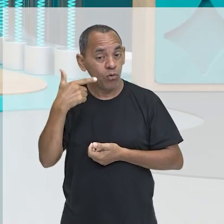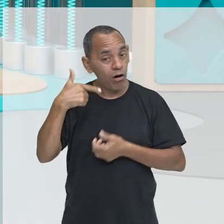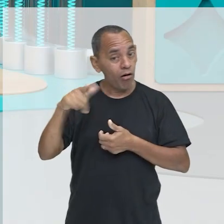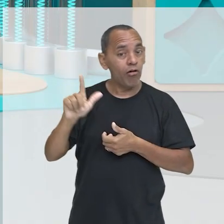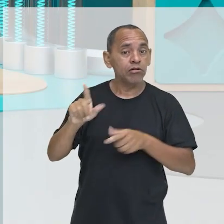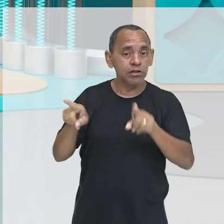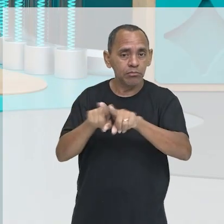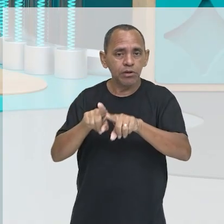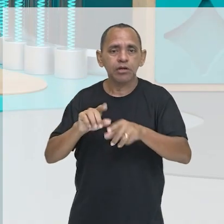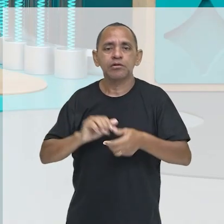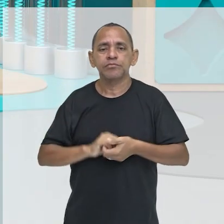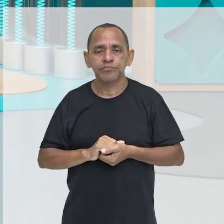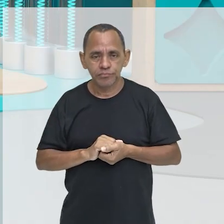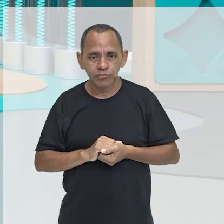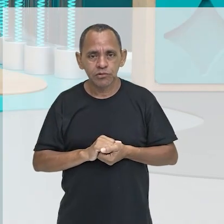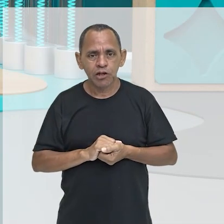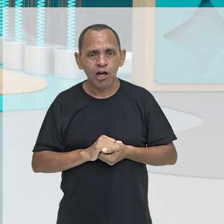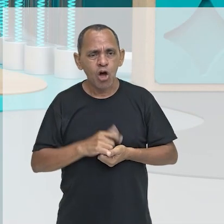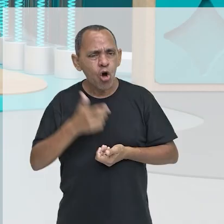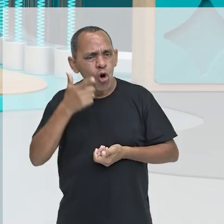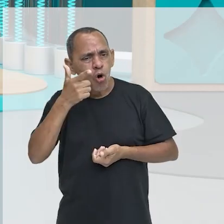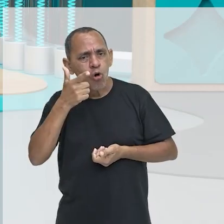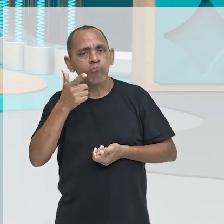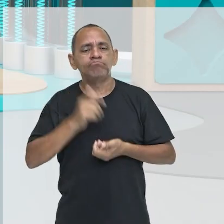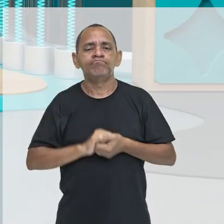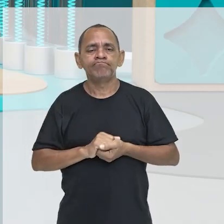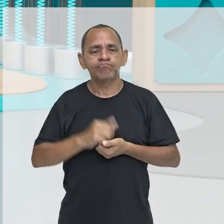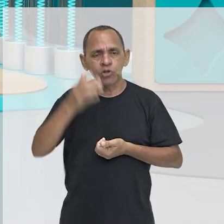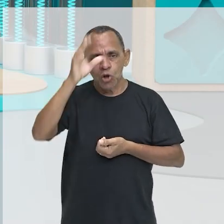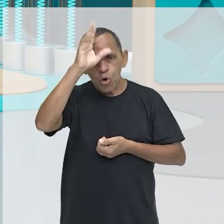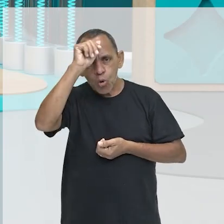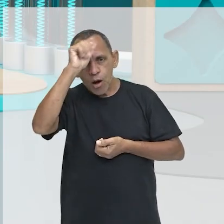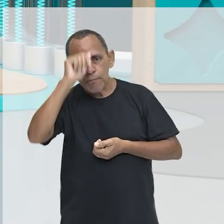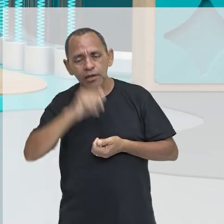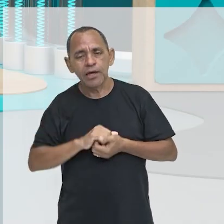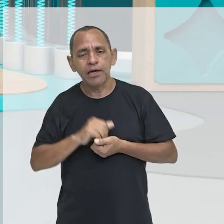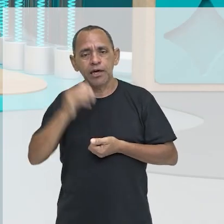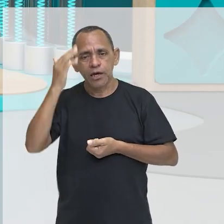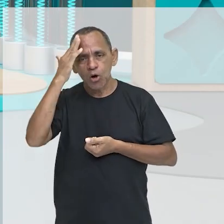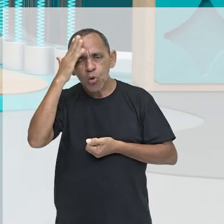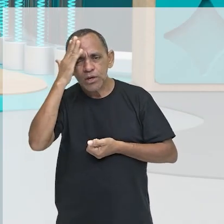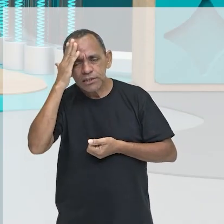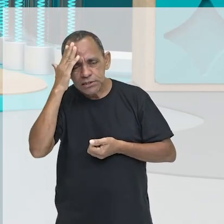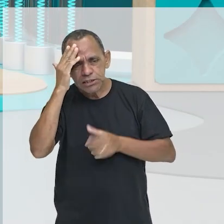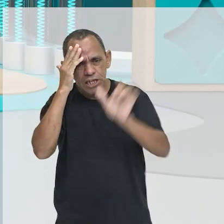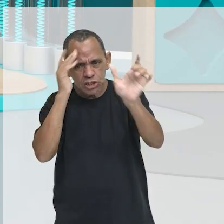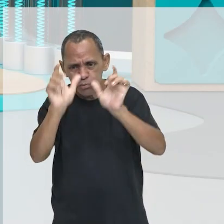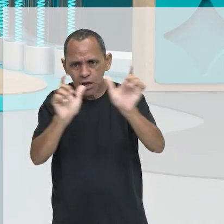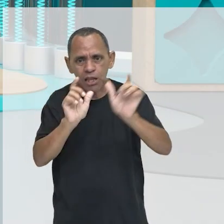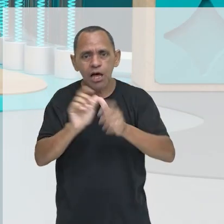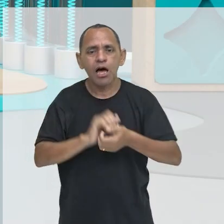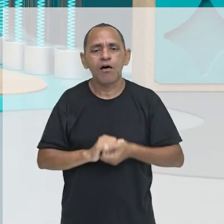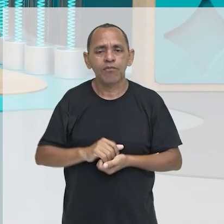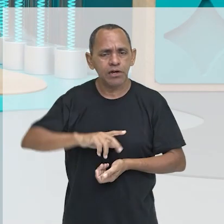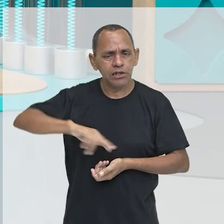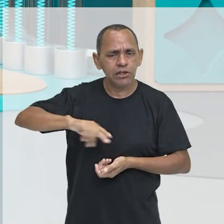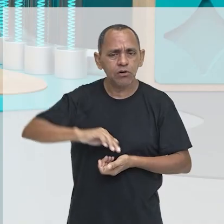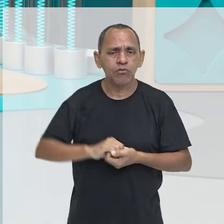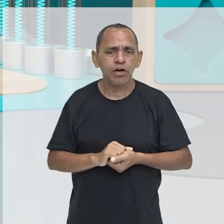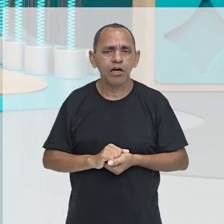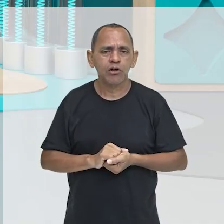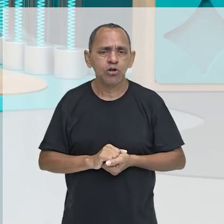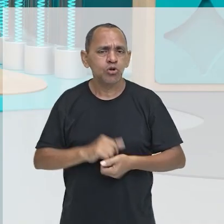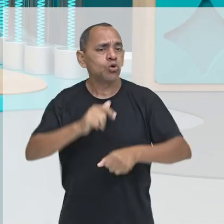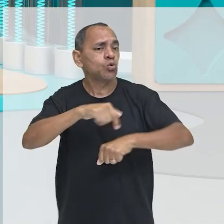as palavras e às vezes a gente precisa fazer uma leitura rápida para responder uma pergunta, né? Porque o tempo ali é bastante curto para isso. Então,